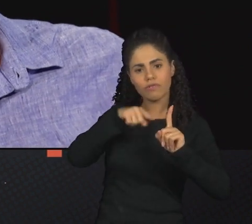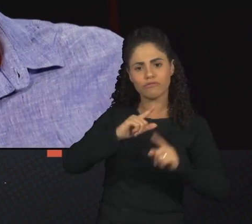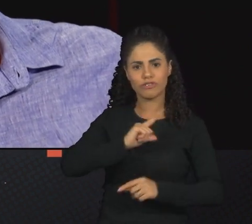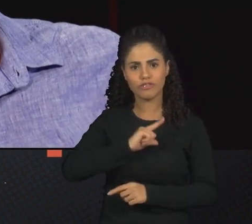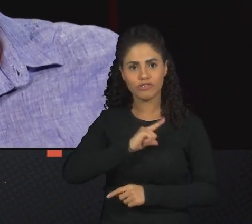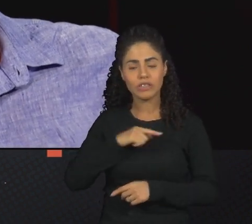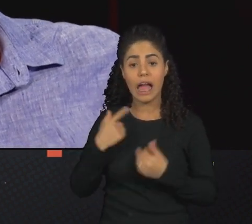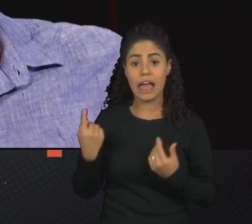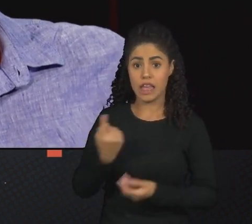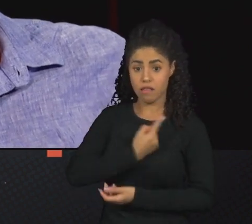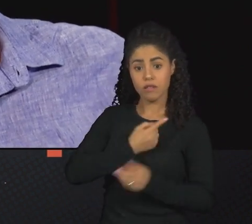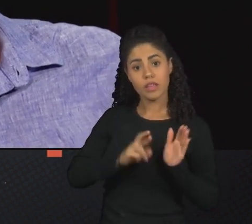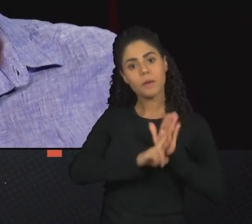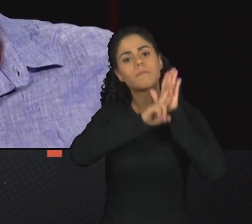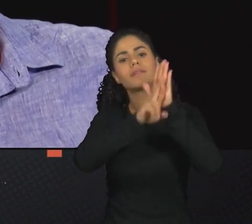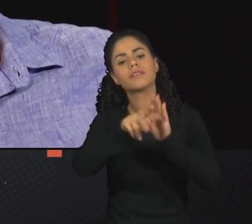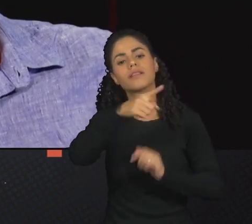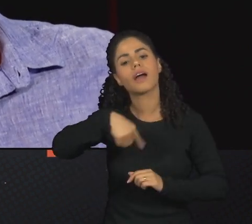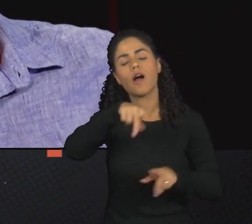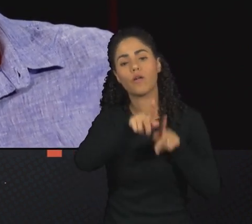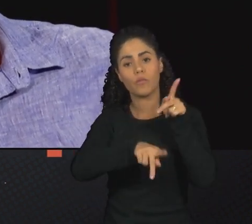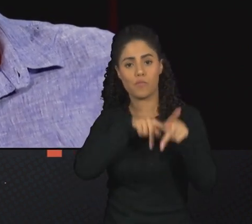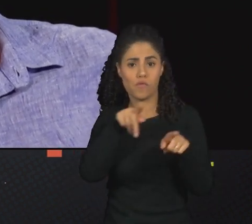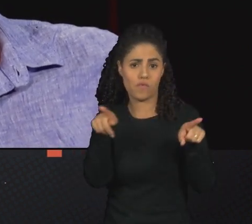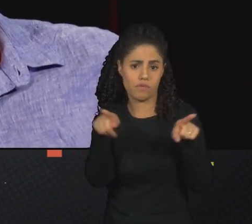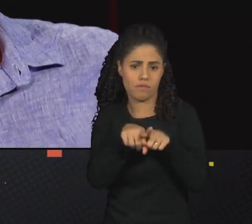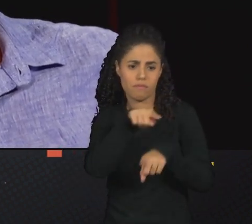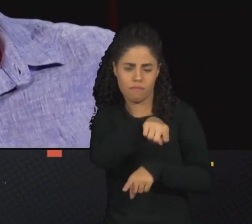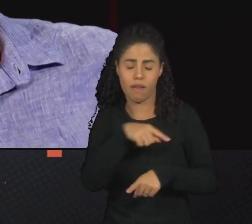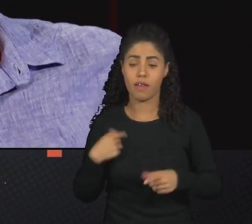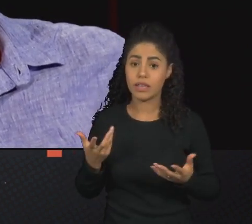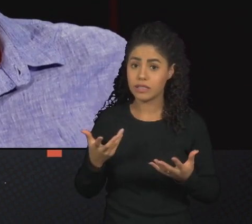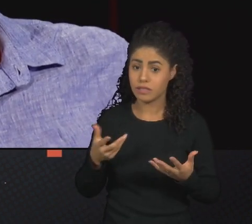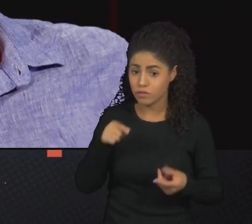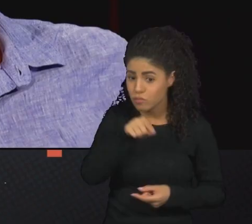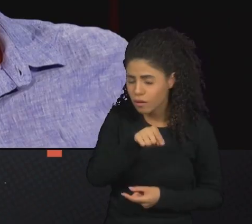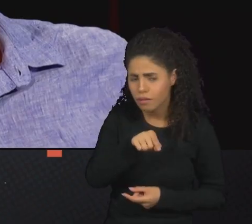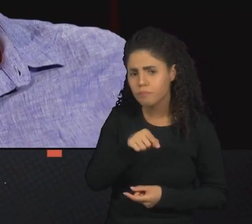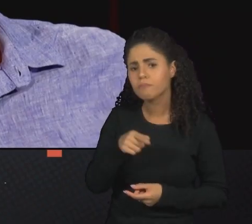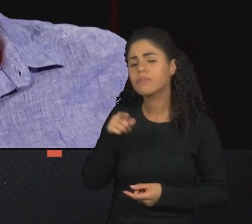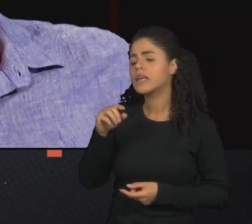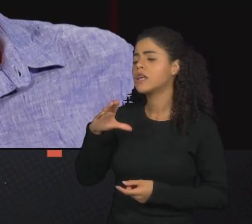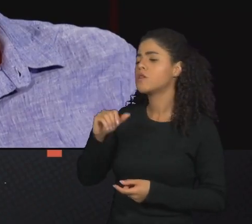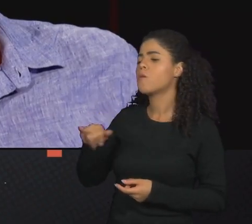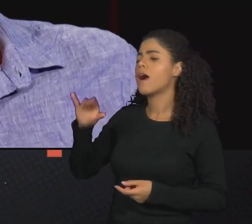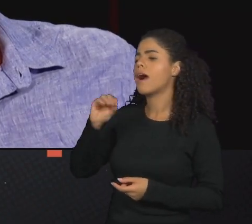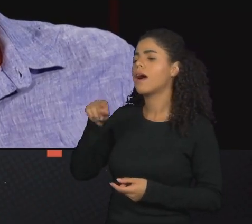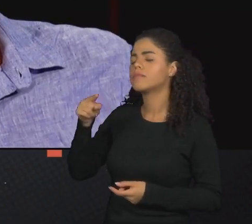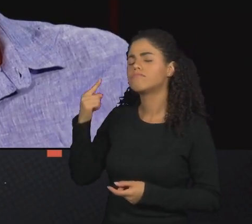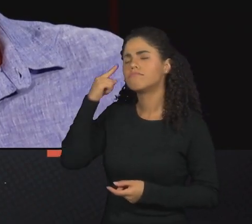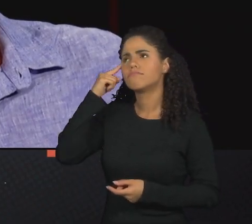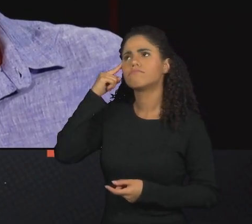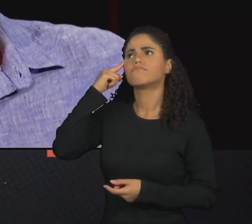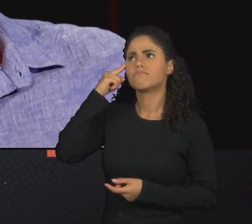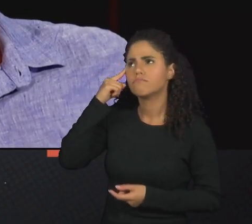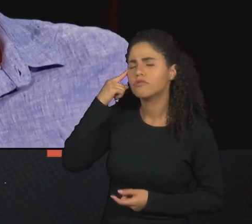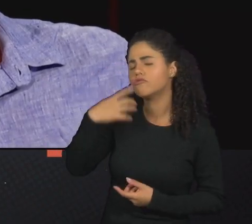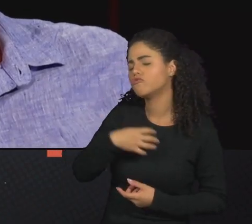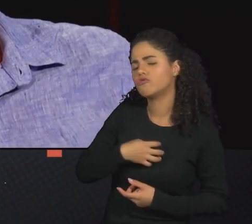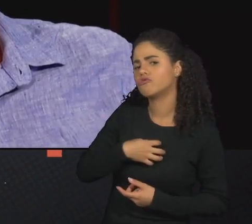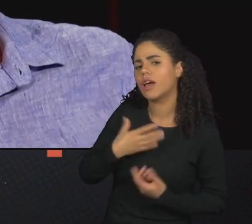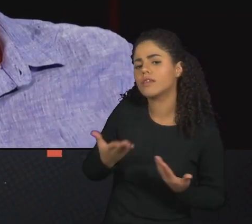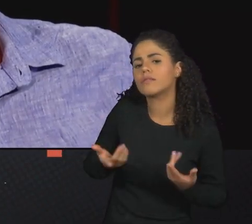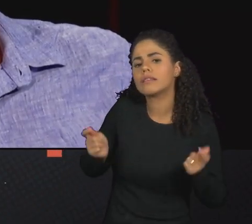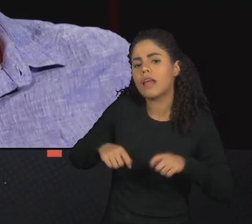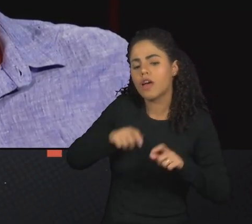que aqui pra gente também representava um pouco esse universo. E o Caio se jogou de uma tal maneira